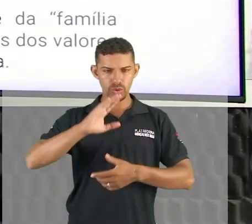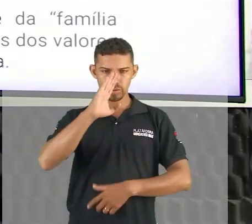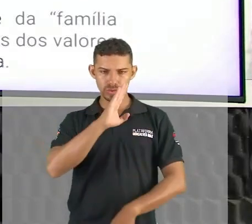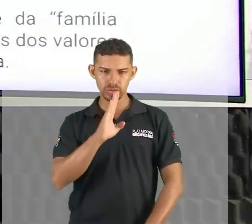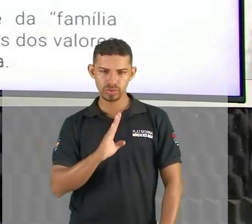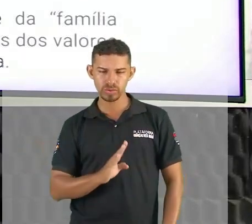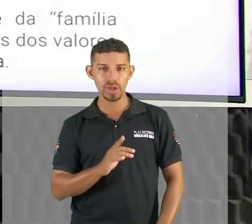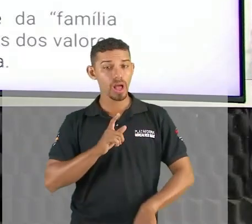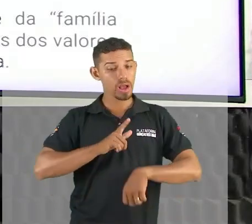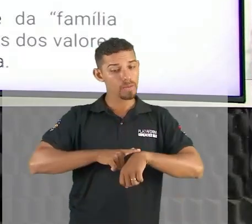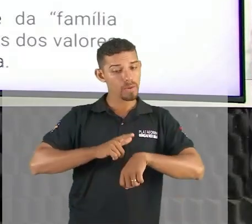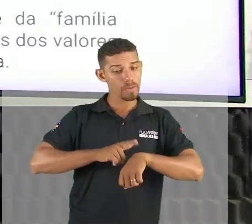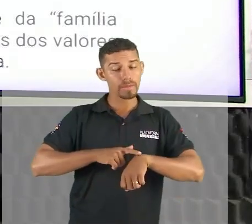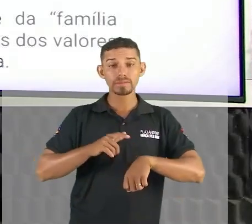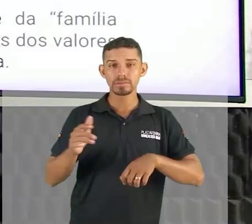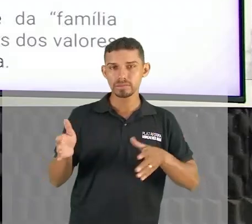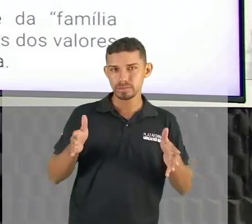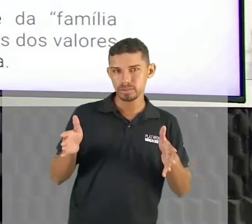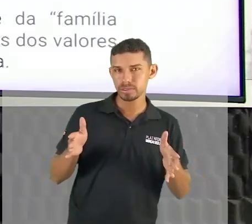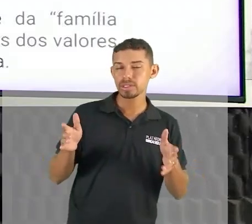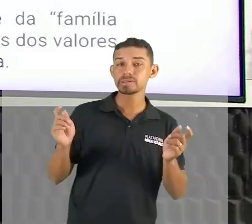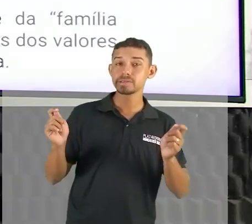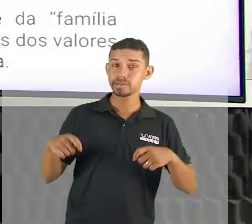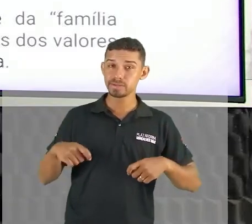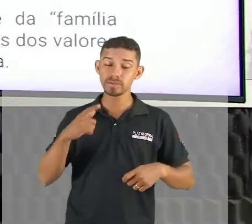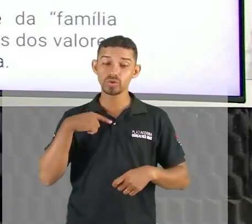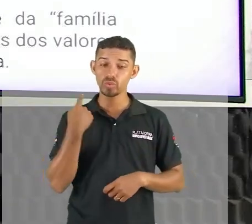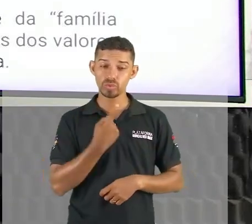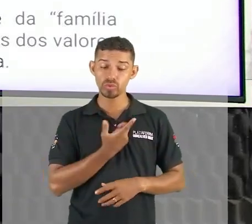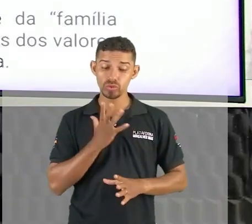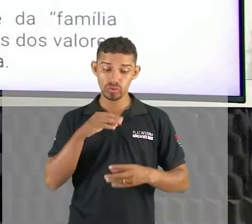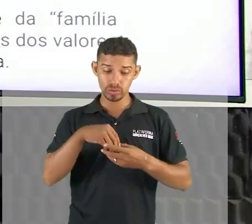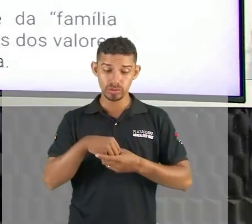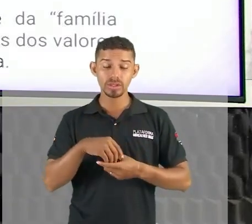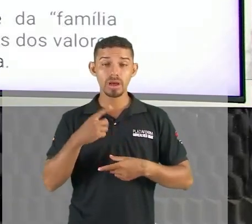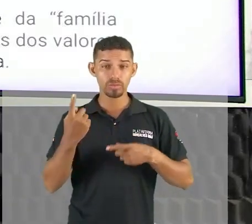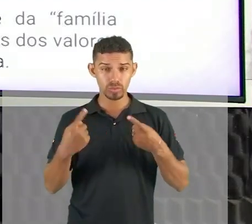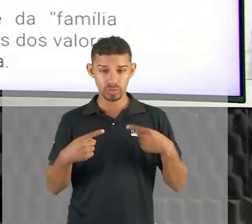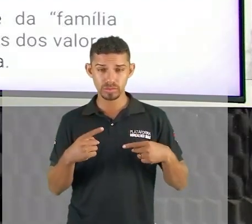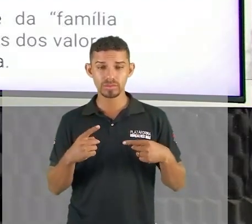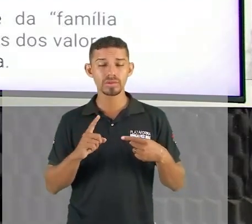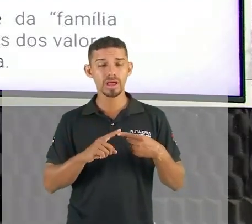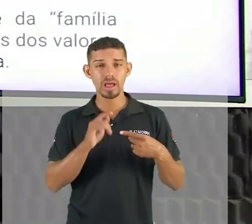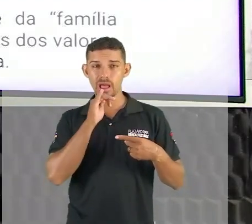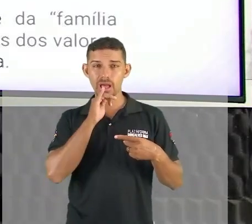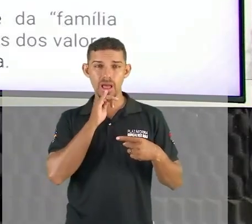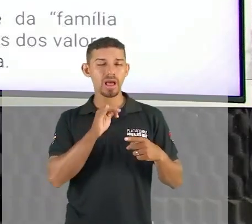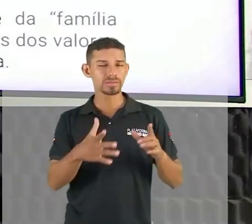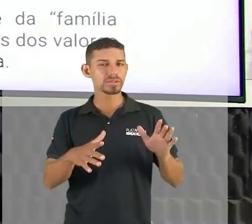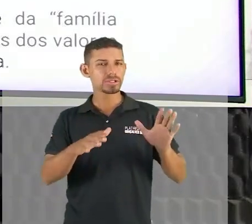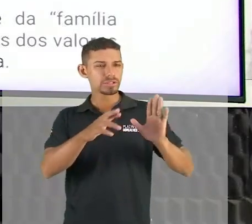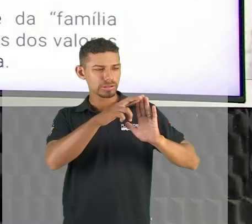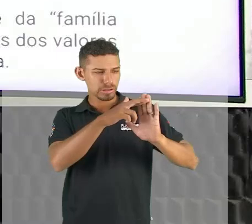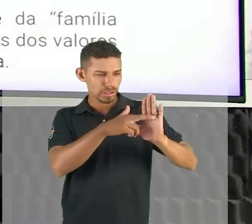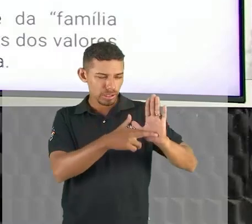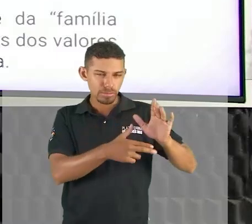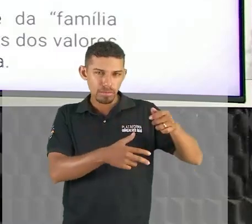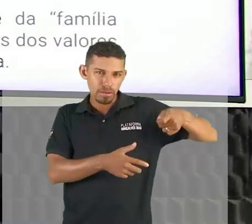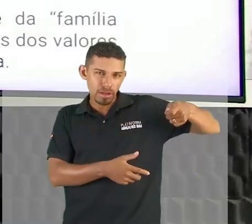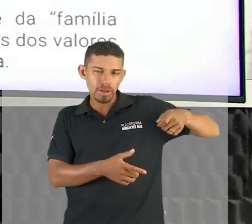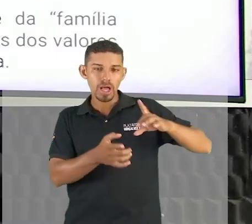país, esses momentos de saltos e sobressaltos que nós temos dentro da política, inclusive de um regime ditatorial, de